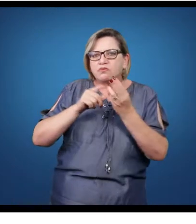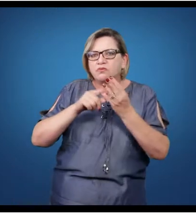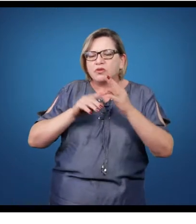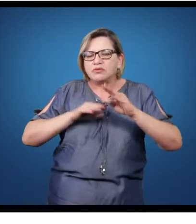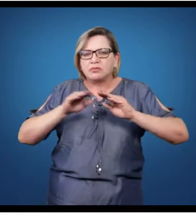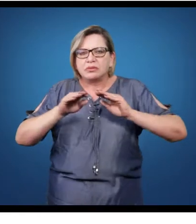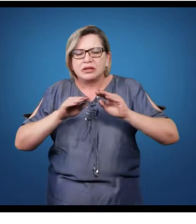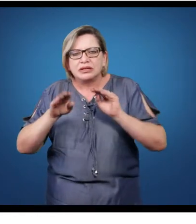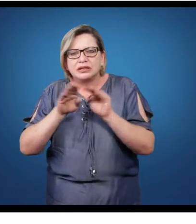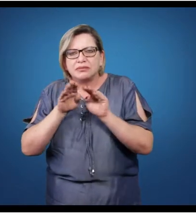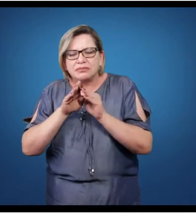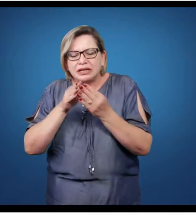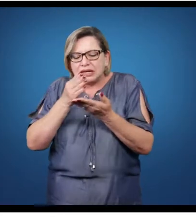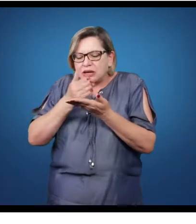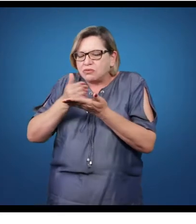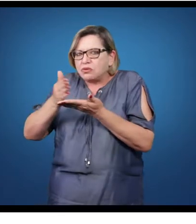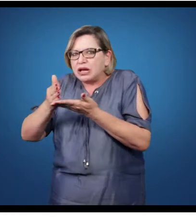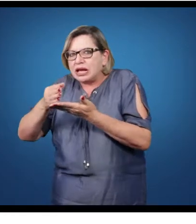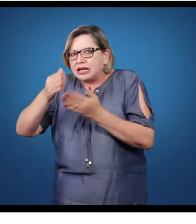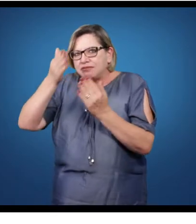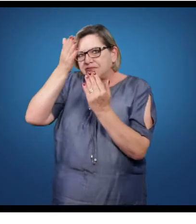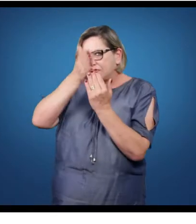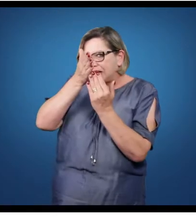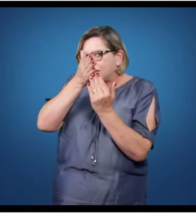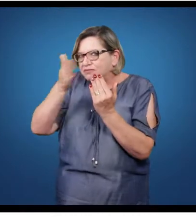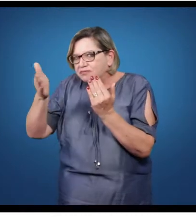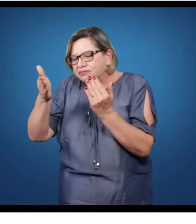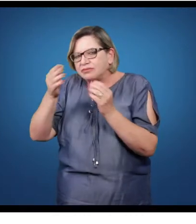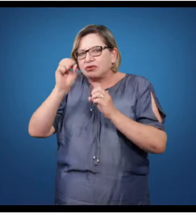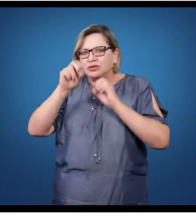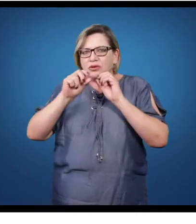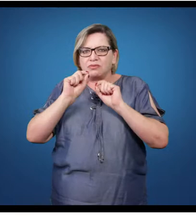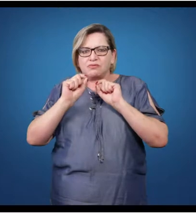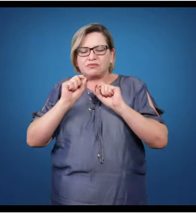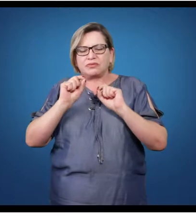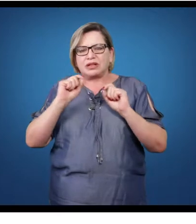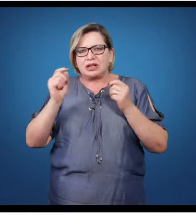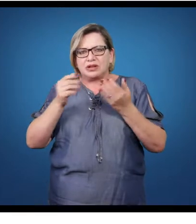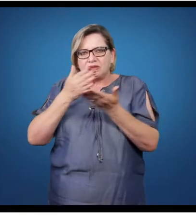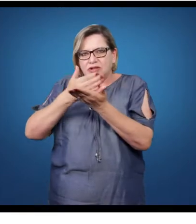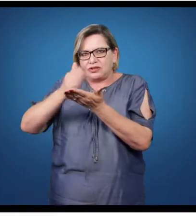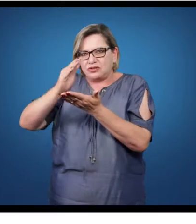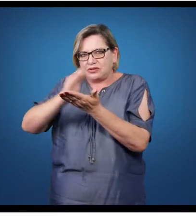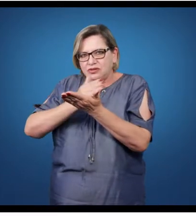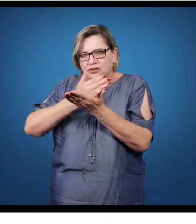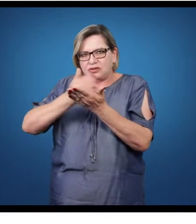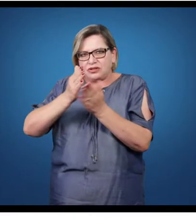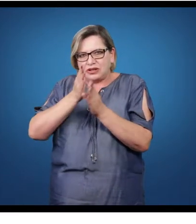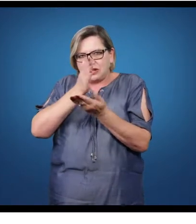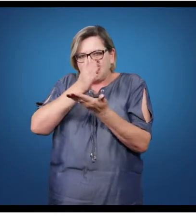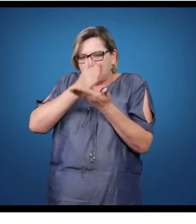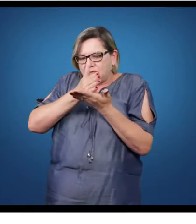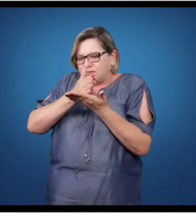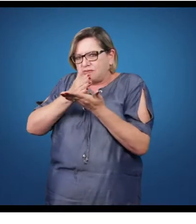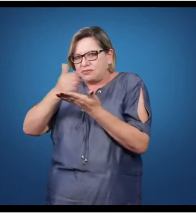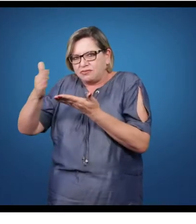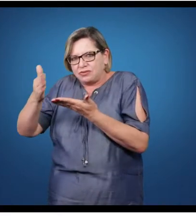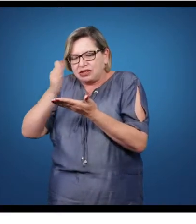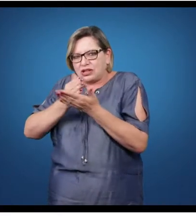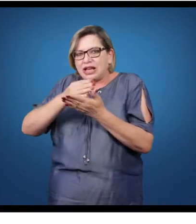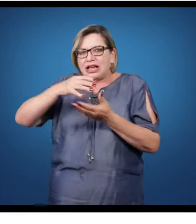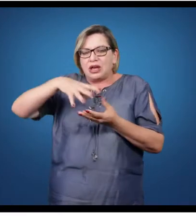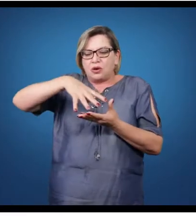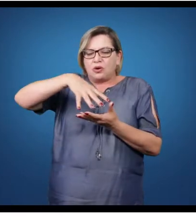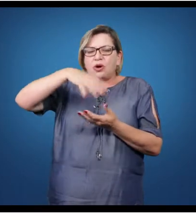vamos trabalhar meia quadra quem eu vou dividir o agente de vida quadro então já com os cones